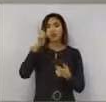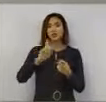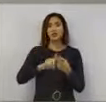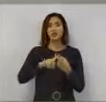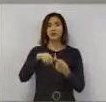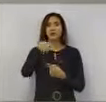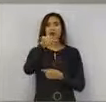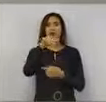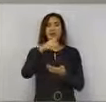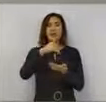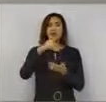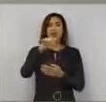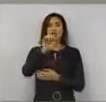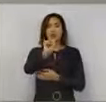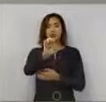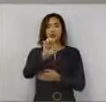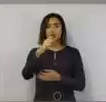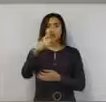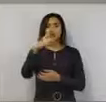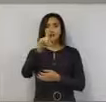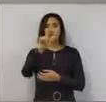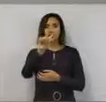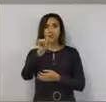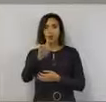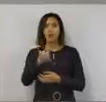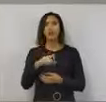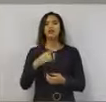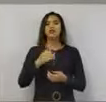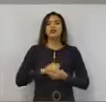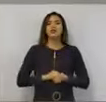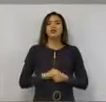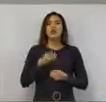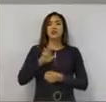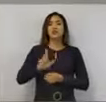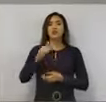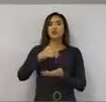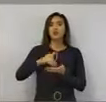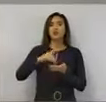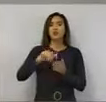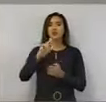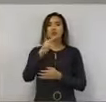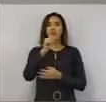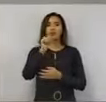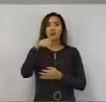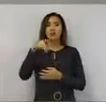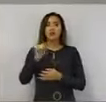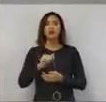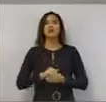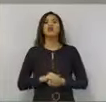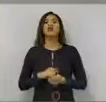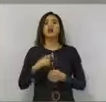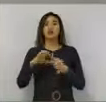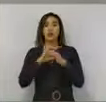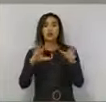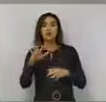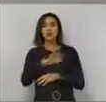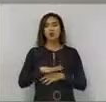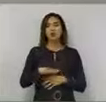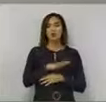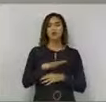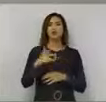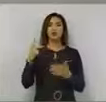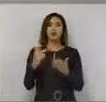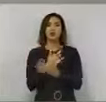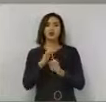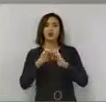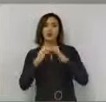CEPLAD, a Secretaria de Planejamento de Estado e Administração, na figura da secretária Hanna, que cedeu o espaço físico para a realização desse